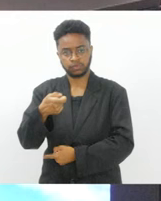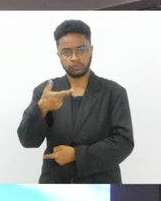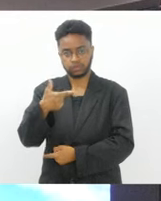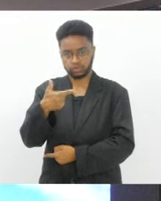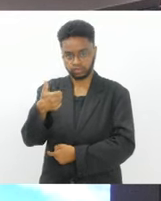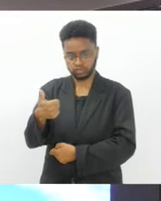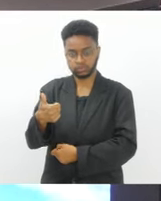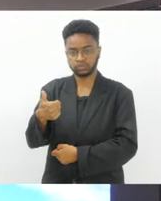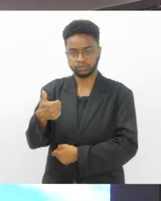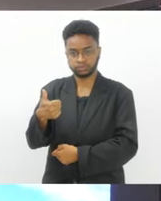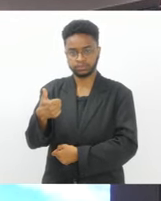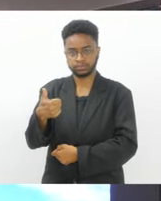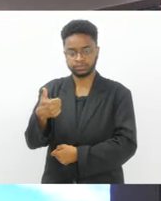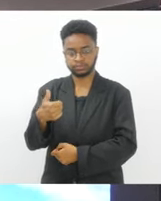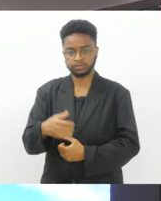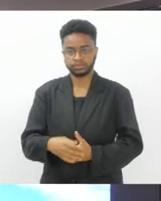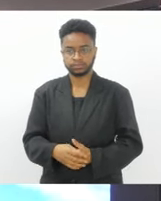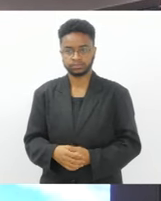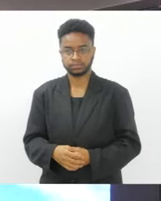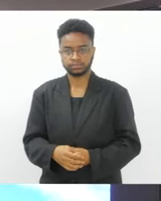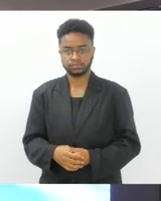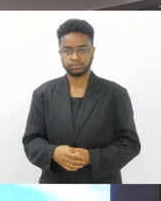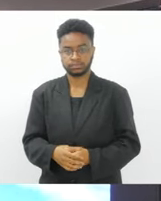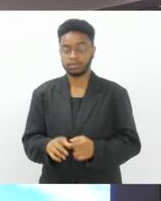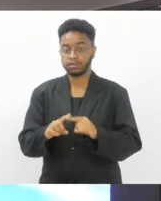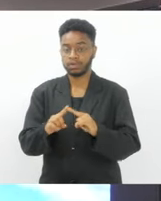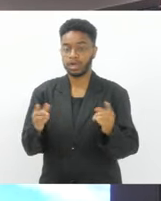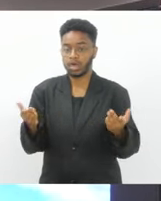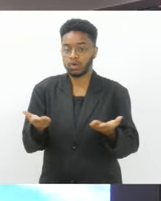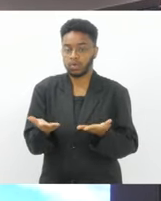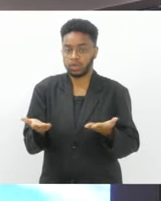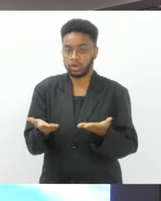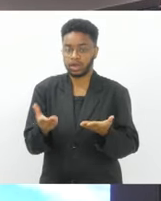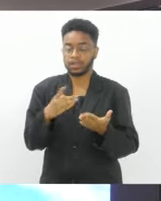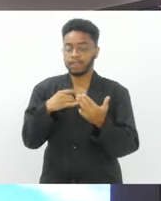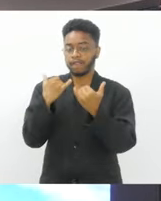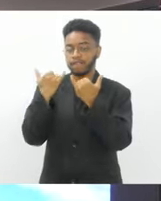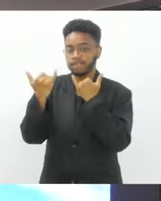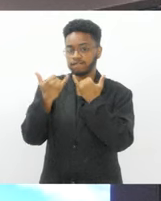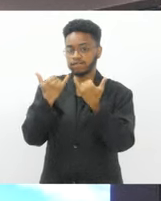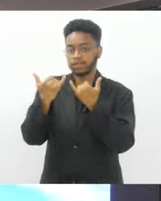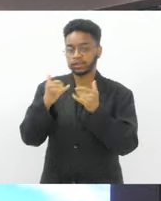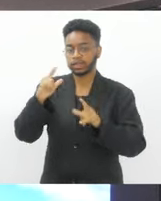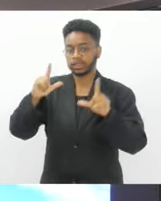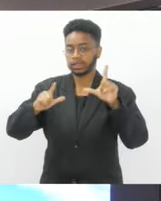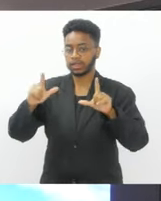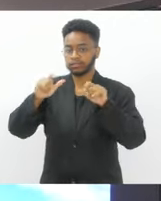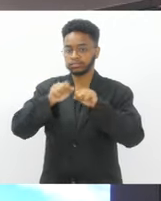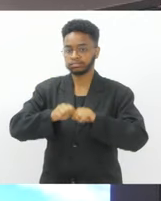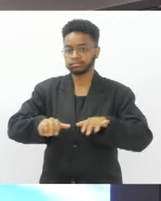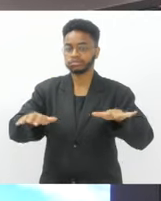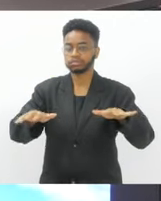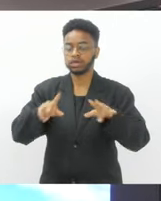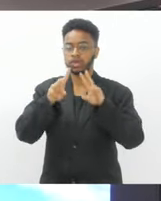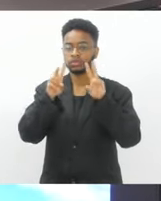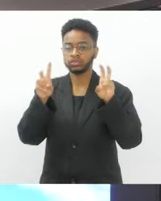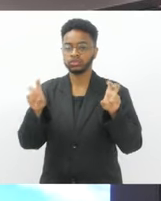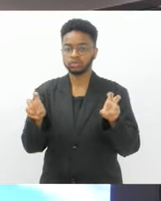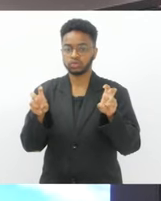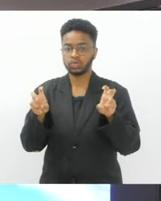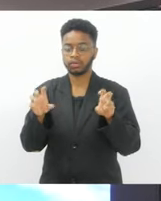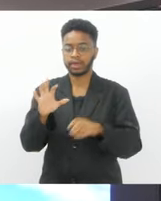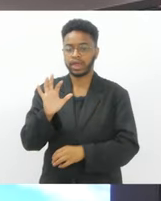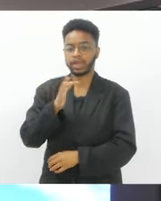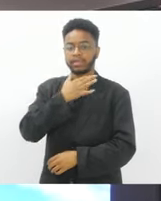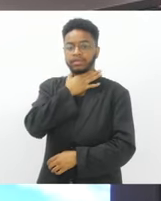2021, está tendo notícias jornalísticas a respeito dessa